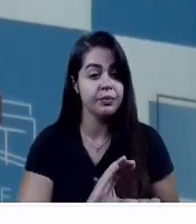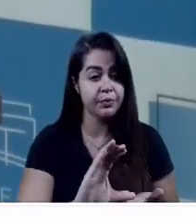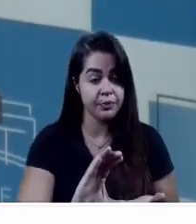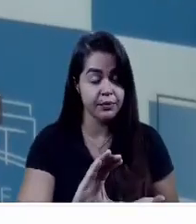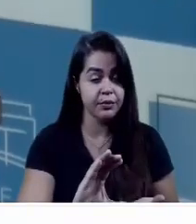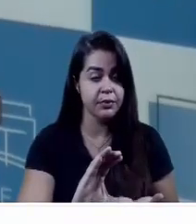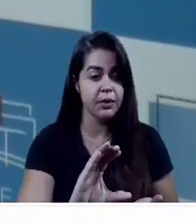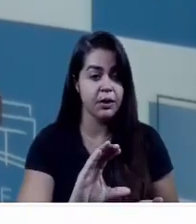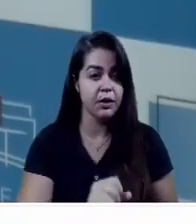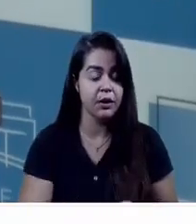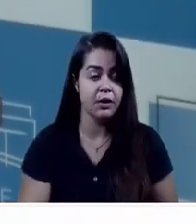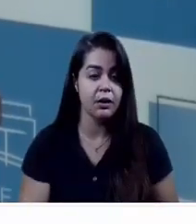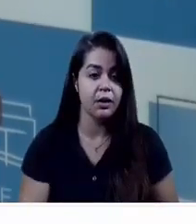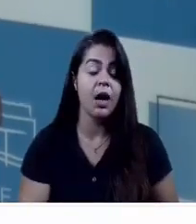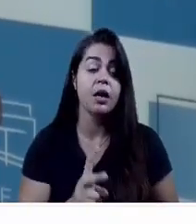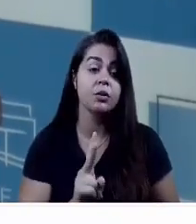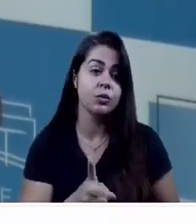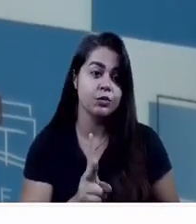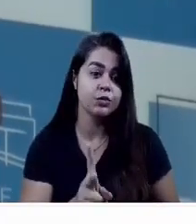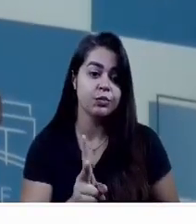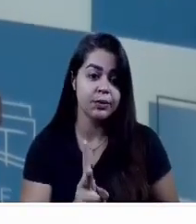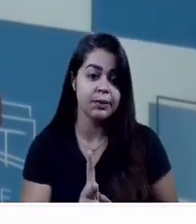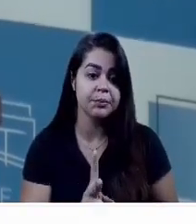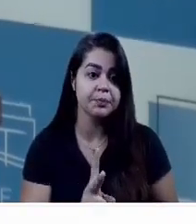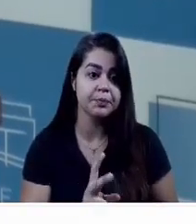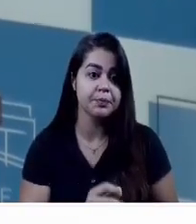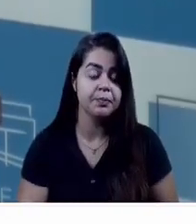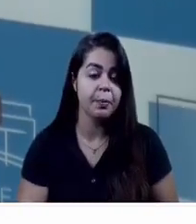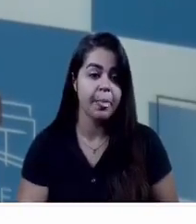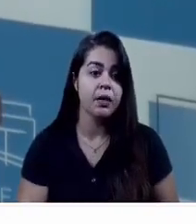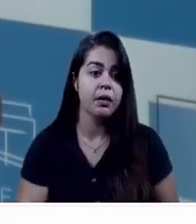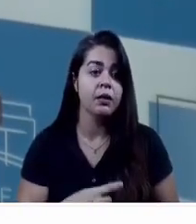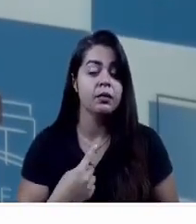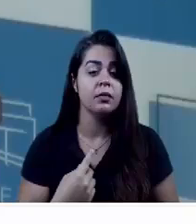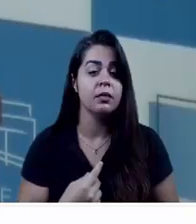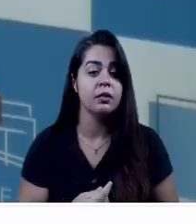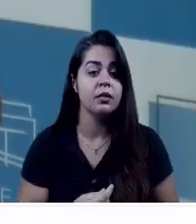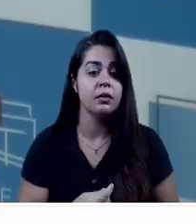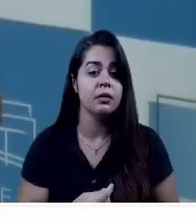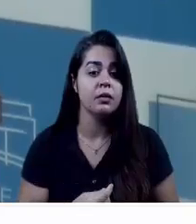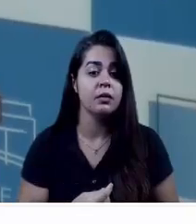tem. Eles vão subir, viu, de